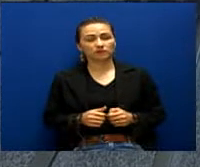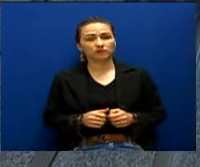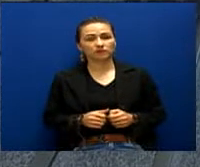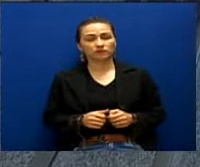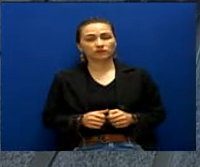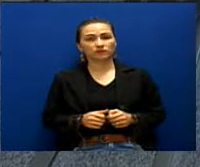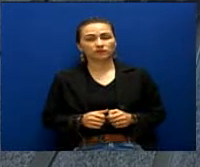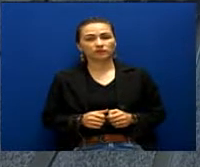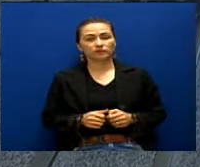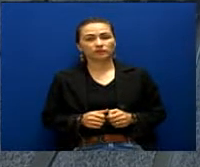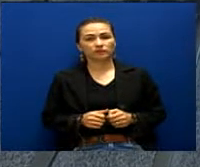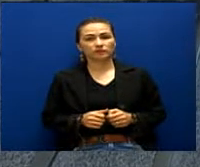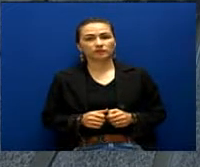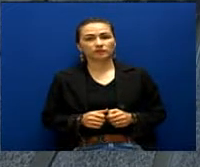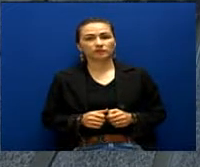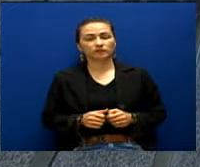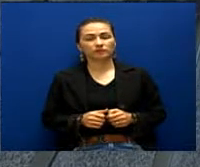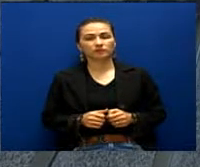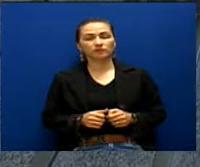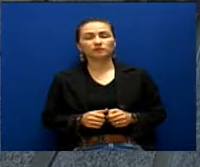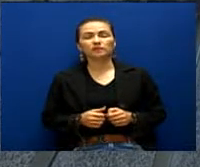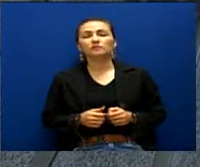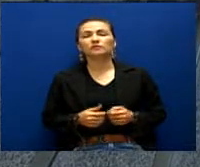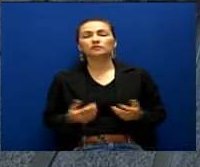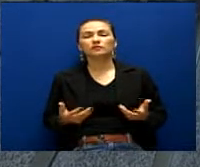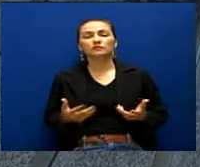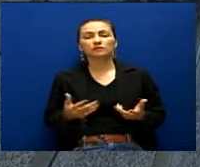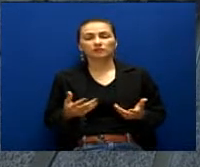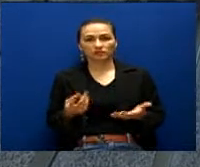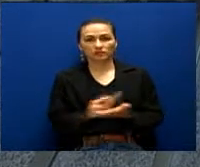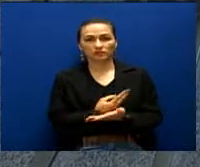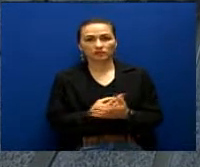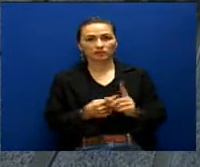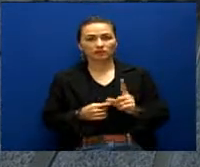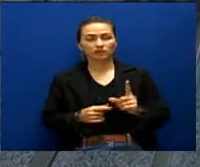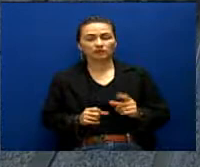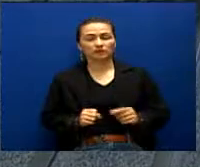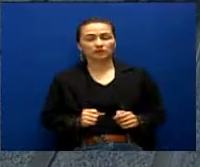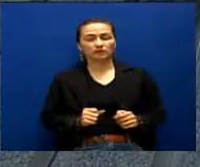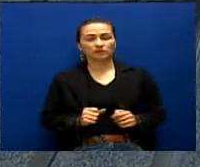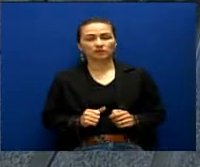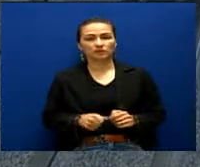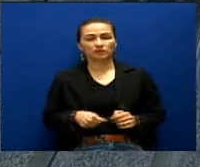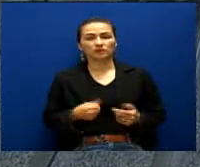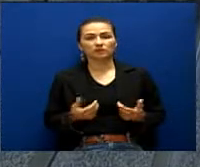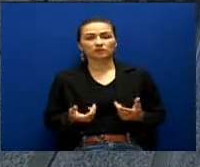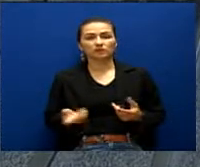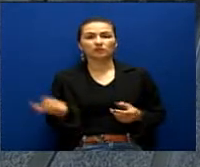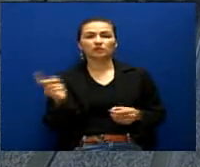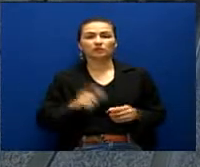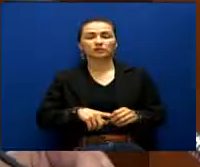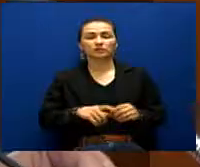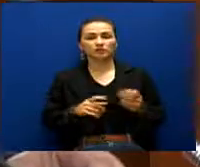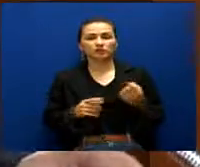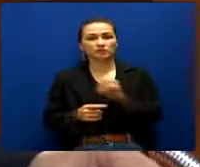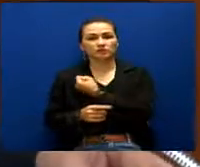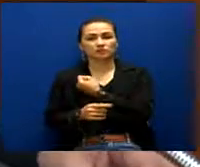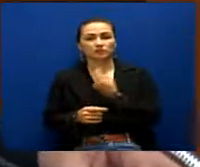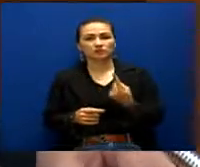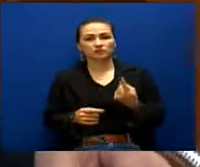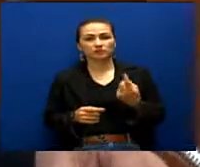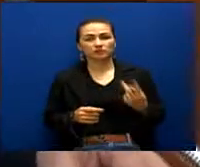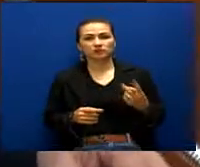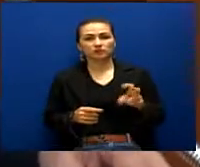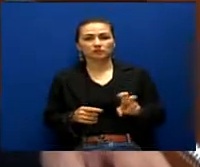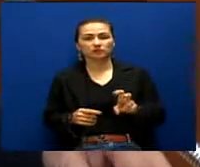corrigir. Nossa, aí, Fernanda, tem que voltar Na 1, na 2 e na 5. Levantou de um